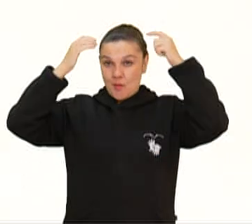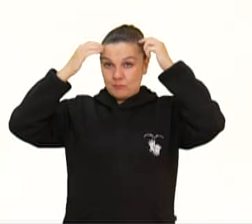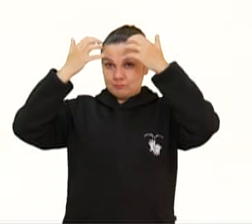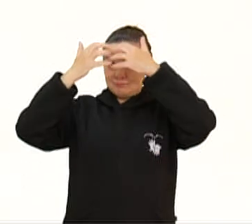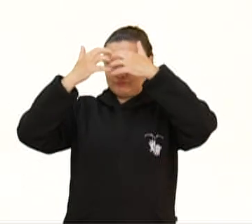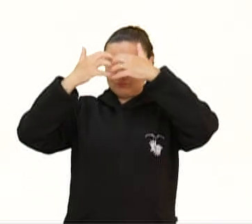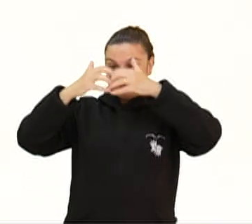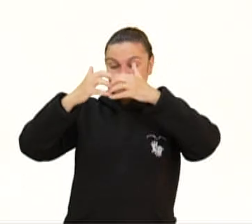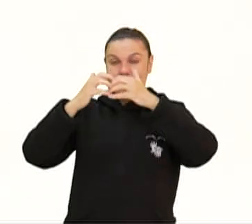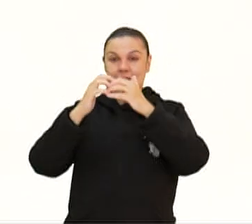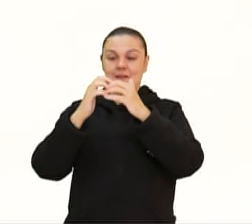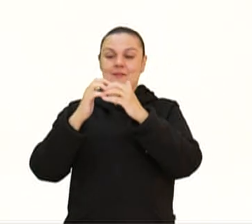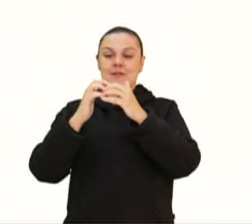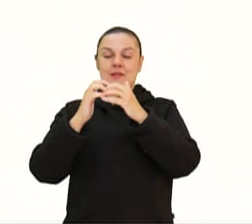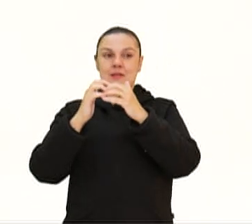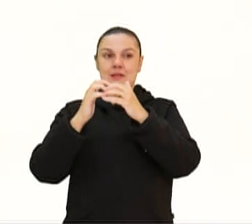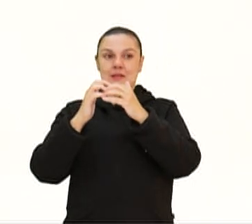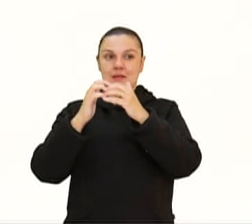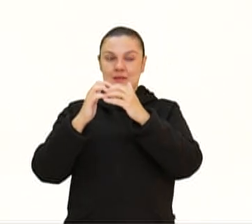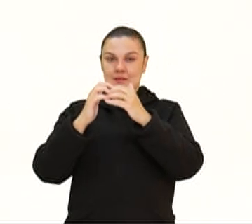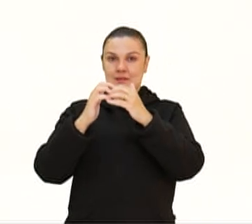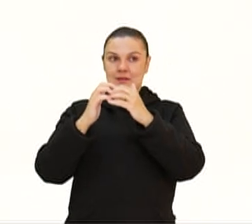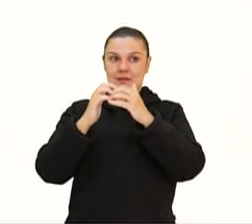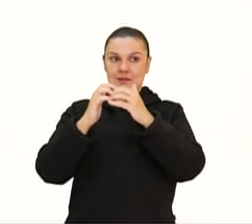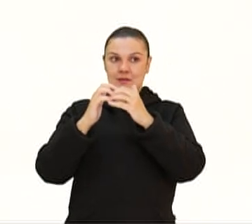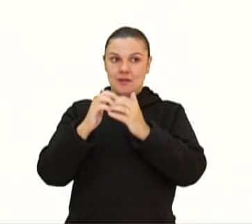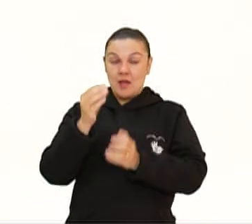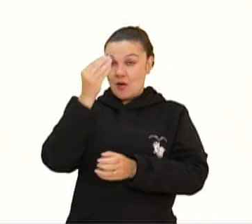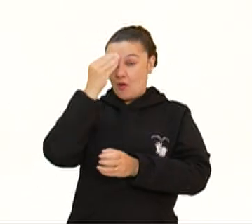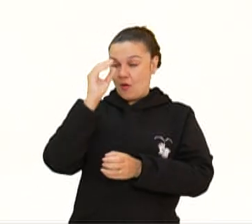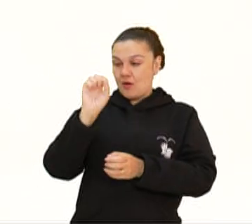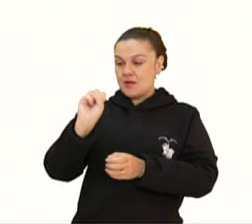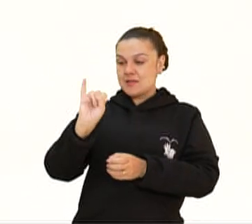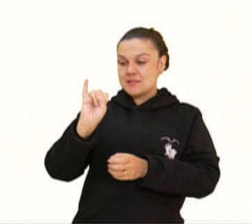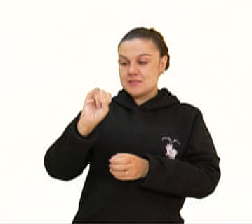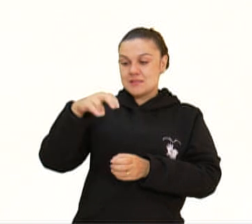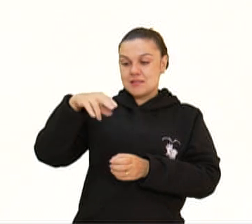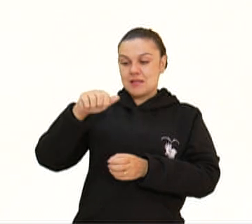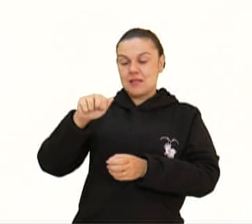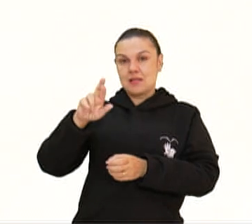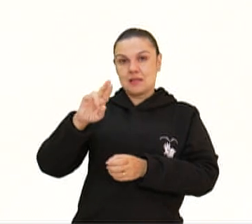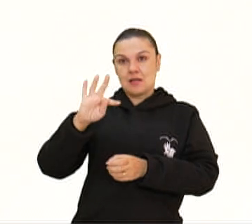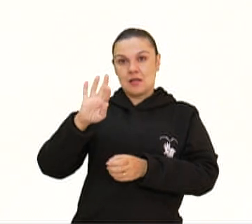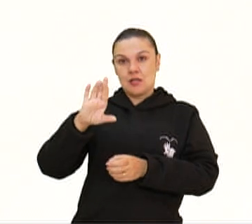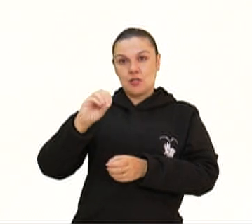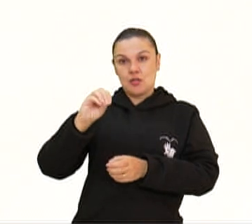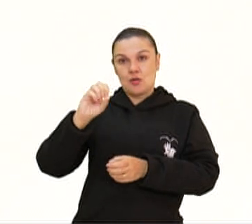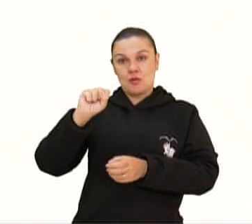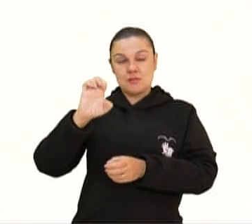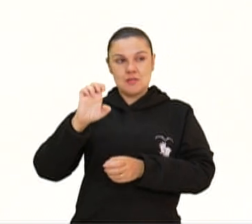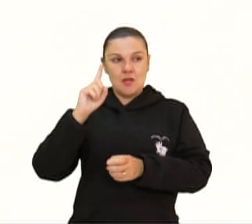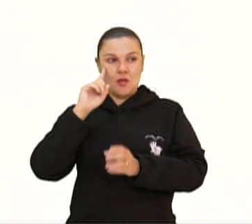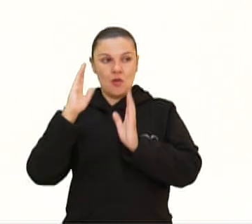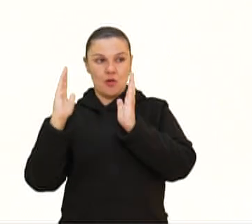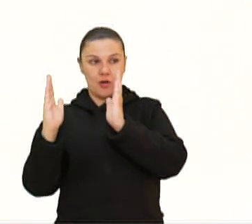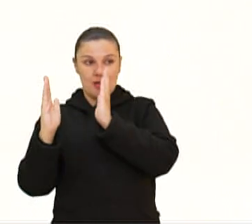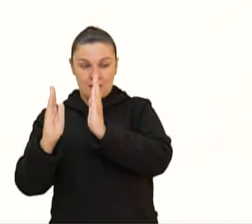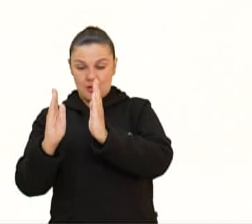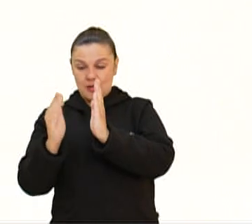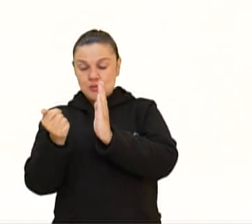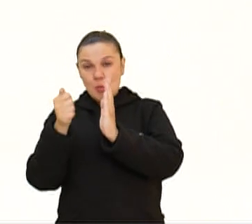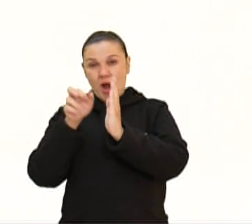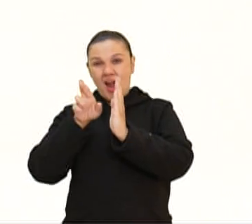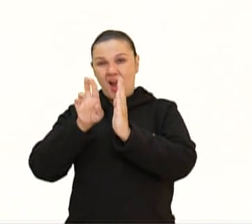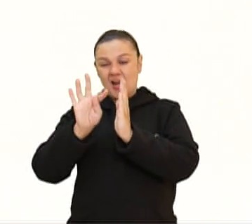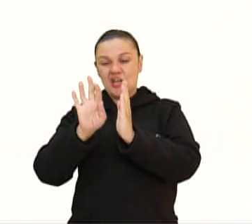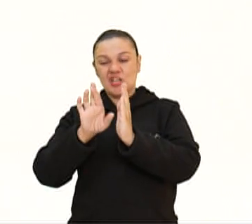chamá-las de sinartrose. Tá? Pessoal, notem só esse nome, artrose, artrite, tudo que começa dessa forma é